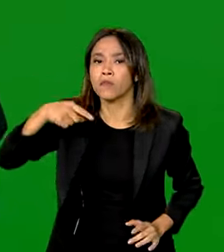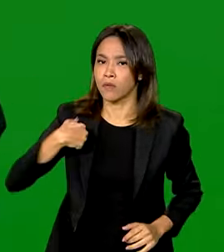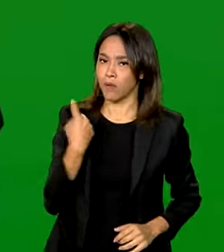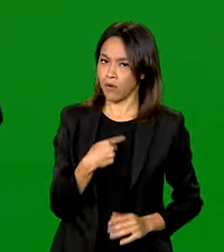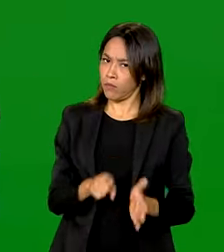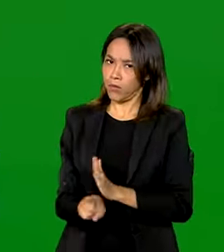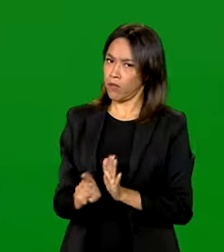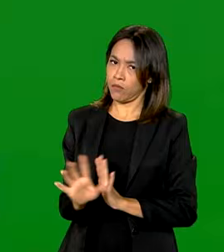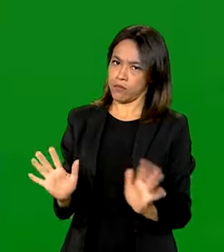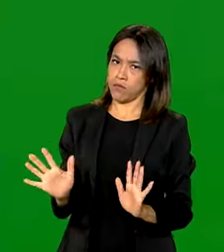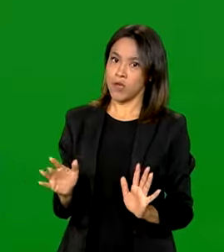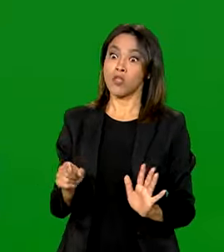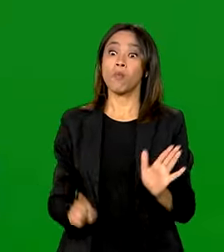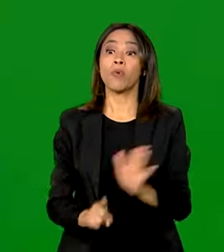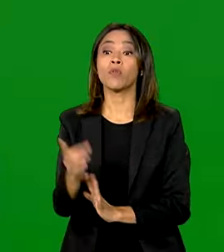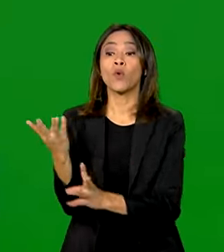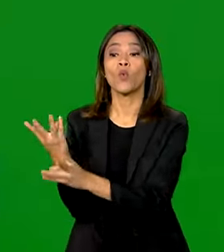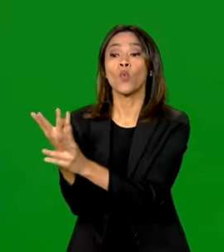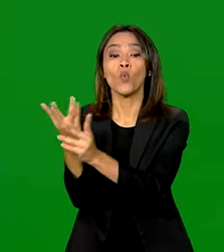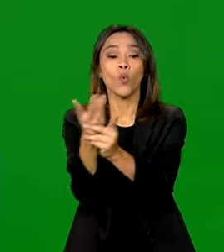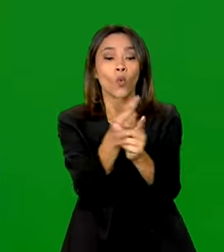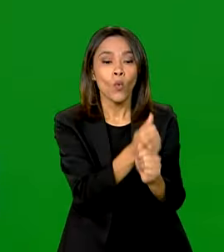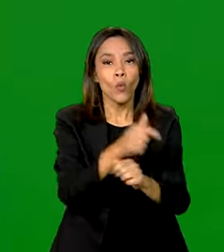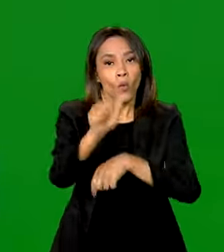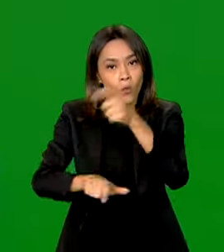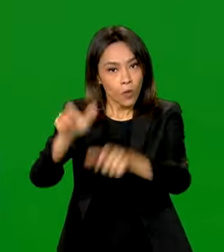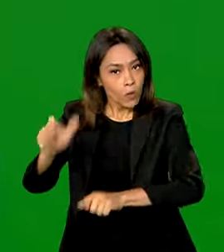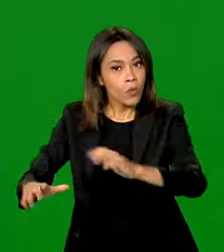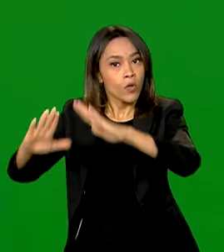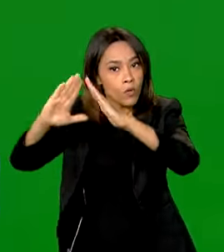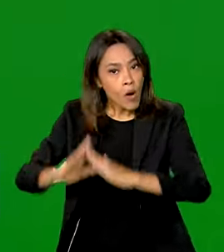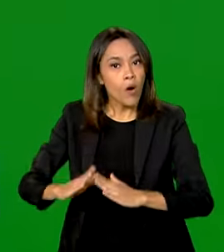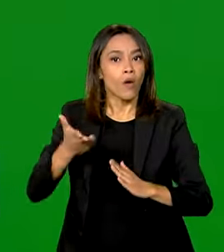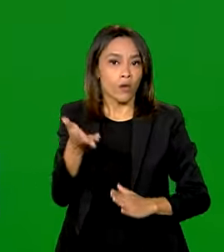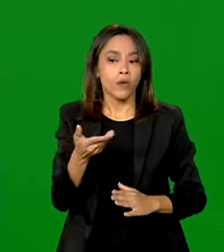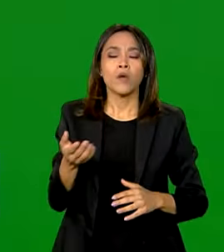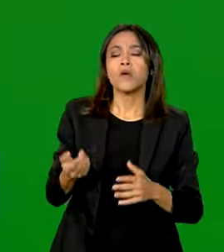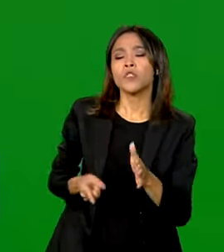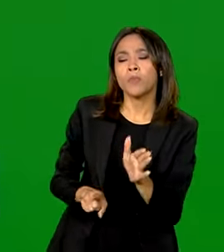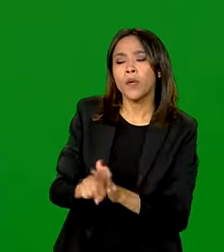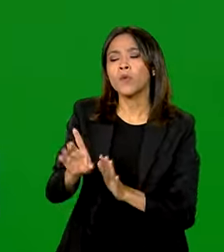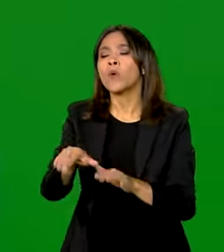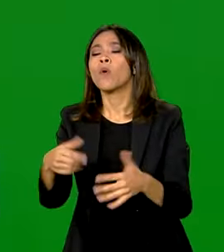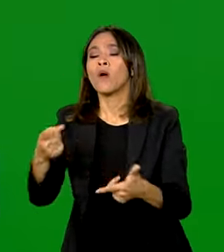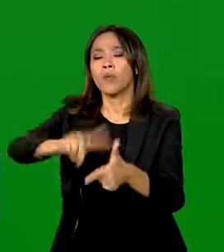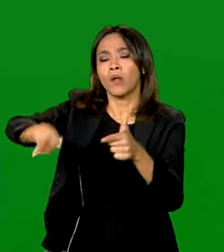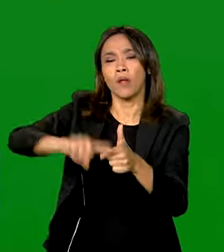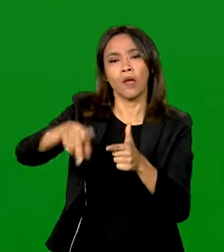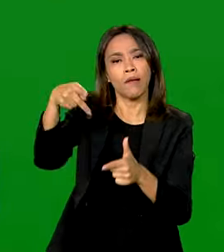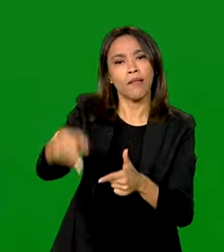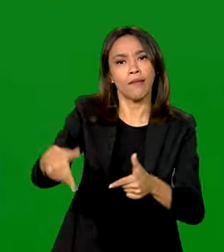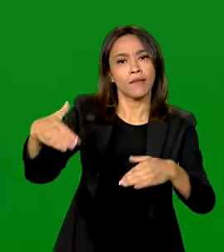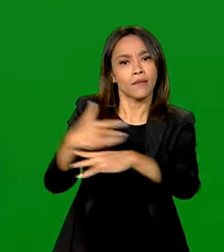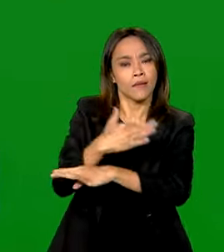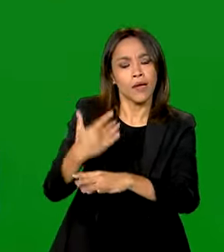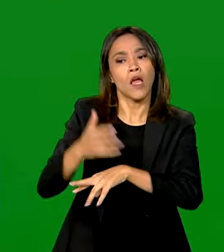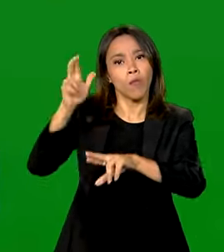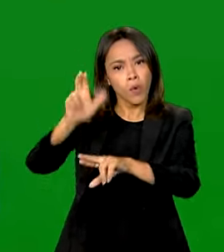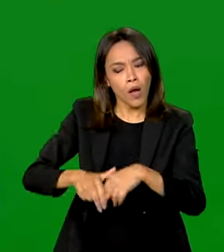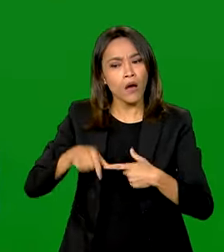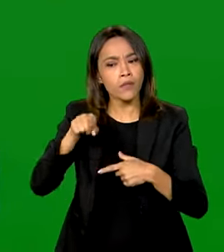de que tamanho que é a cidade. A gente pergunta qual é o problema que tem naquela cidade e é com base